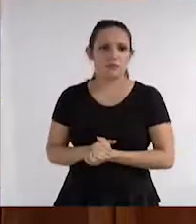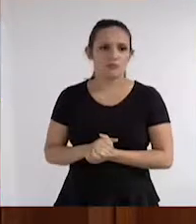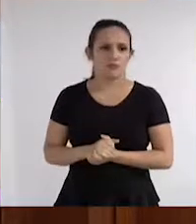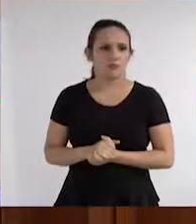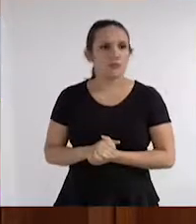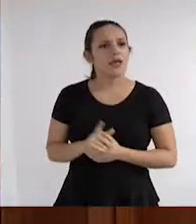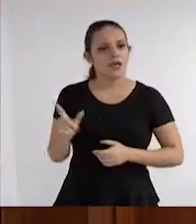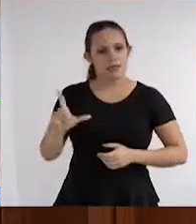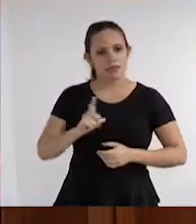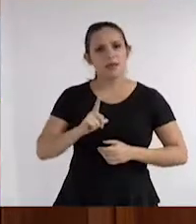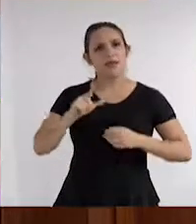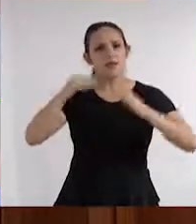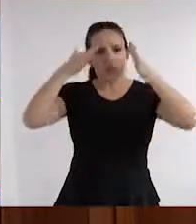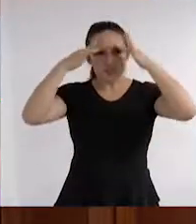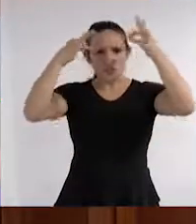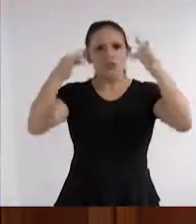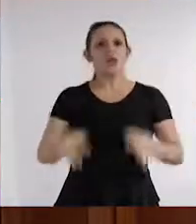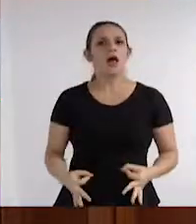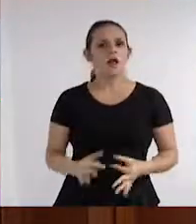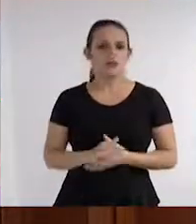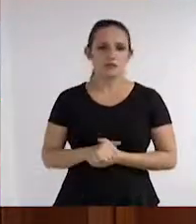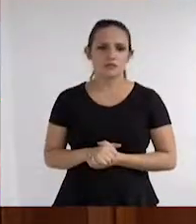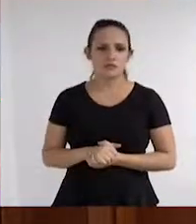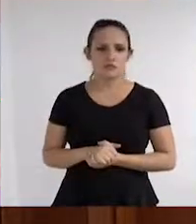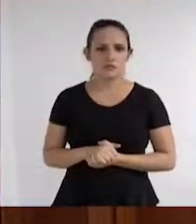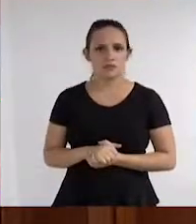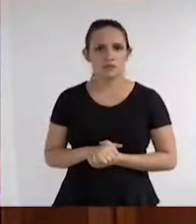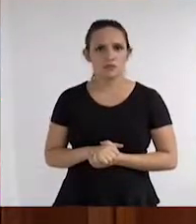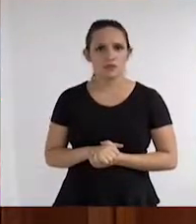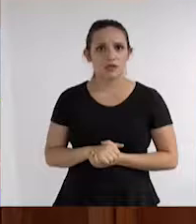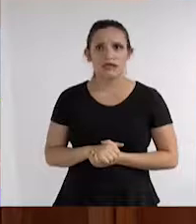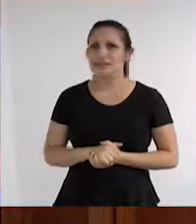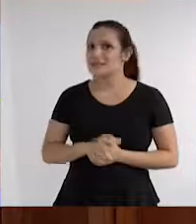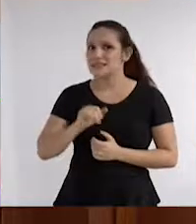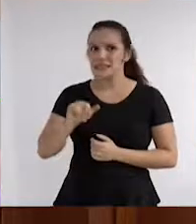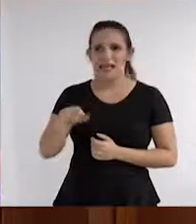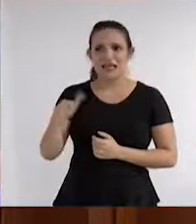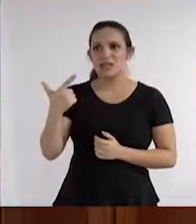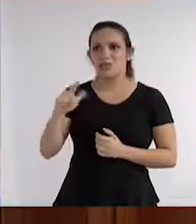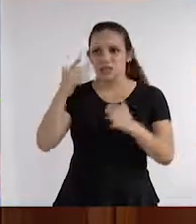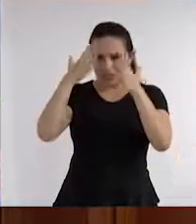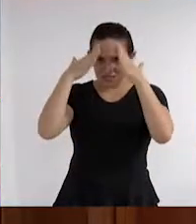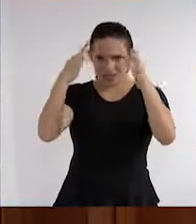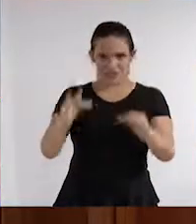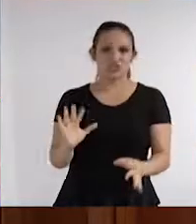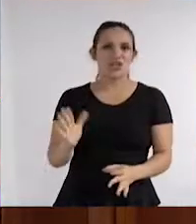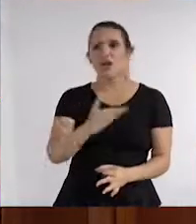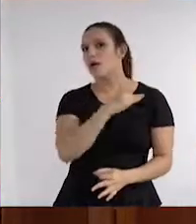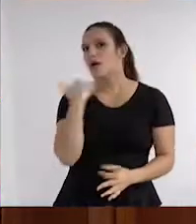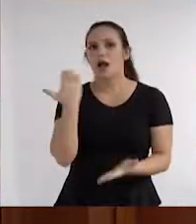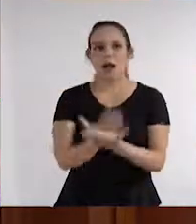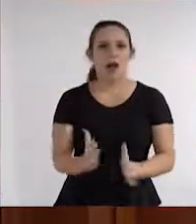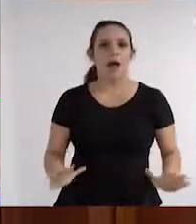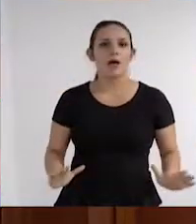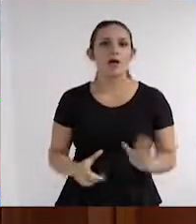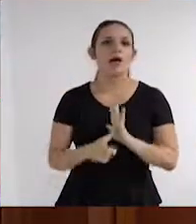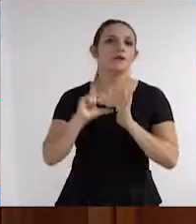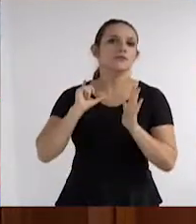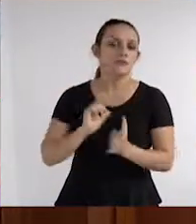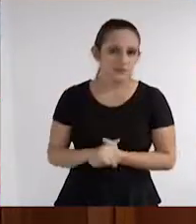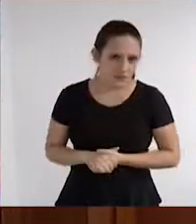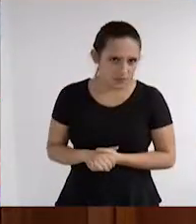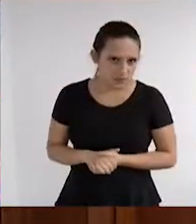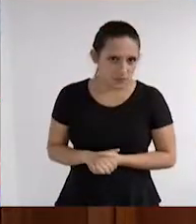de dignidade. Porque se não fosse assim, teria sido interrompida a história desse homem lá no nascedouro, no começo, para não chegar onde